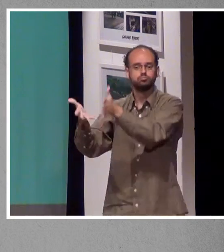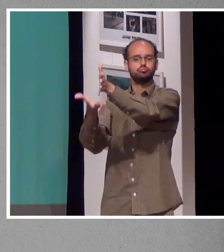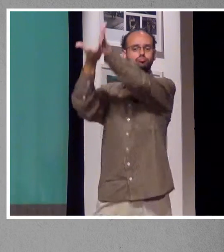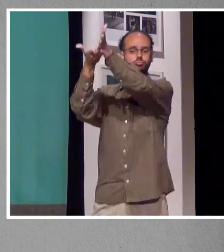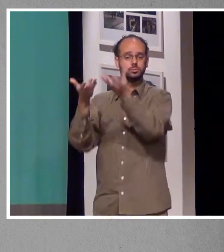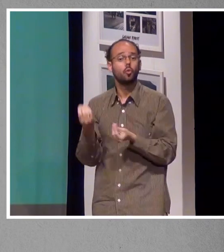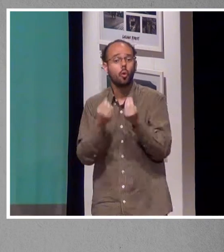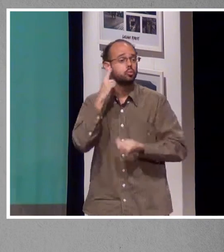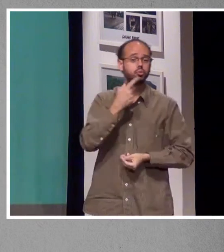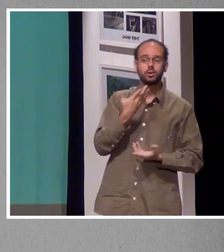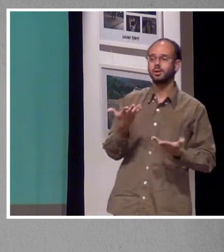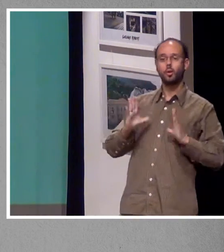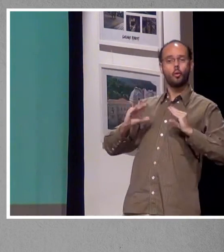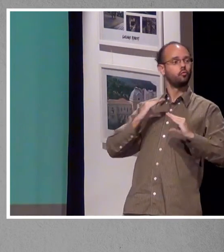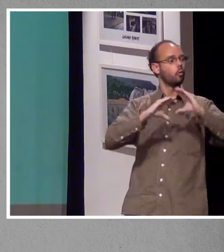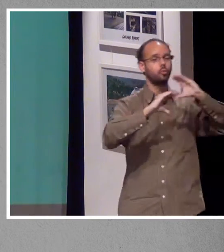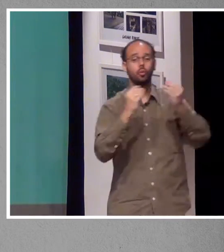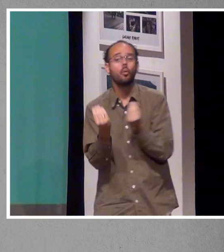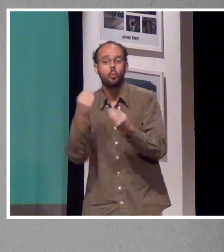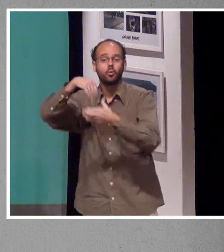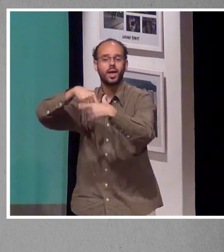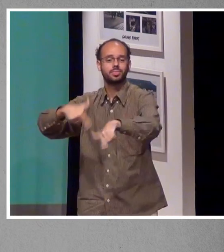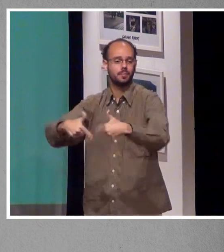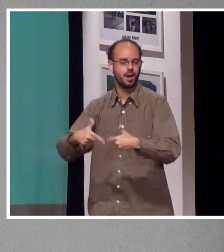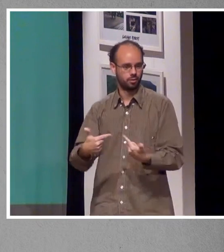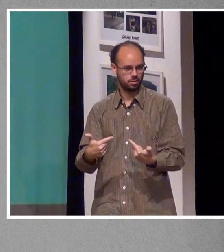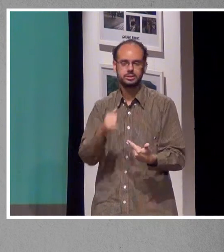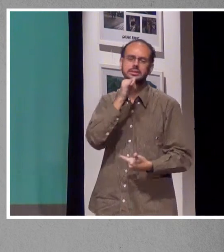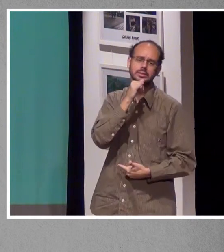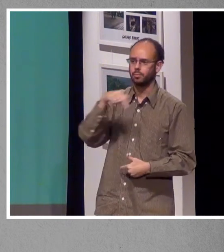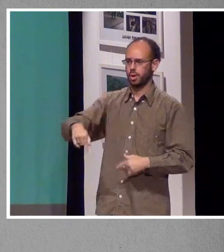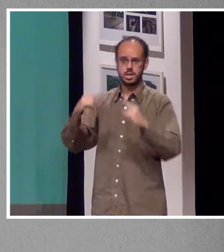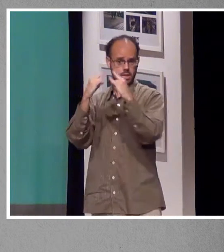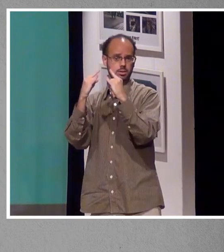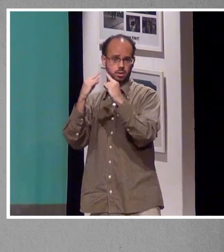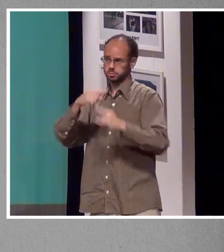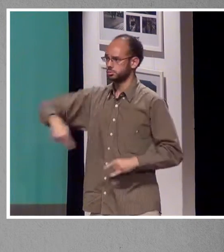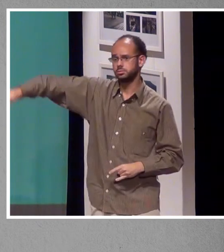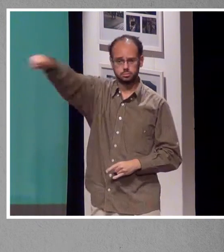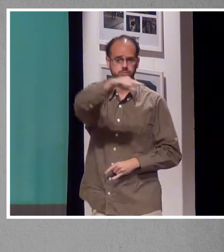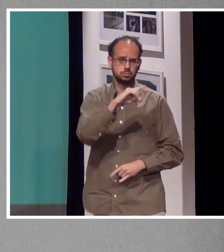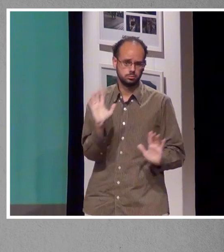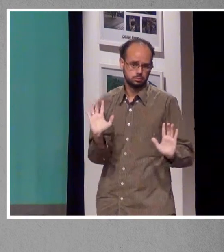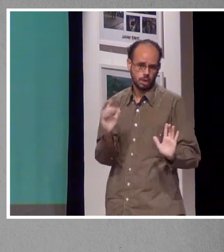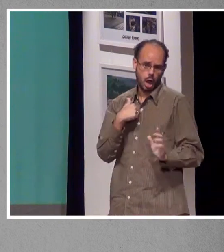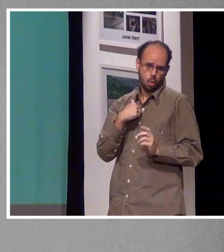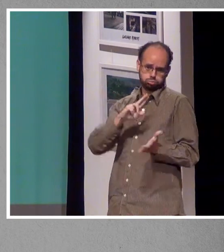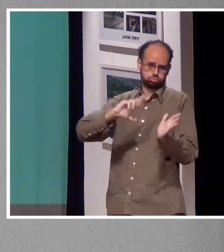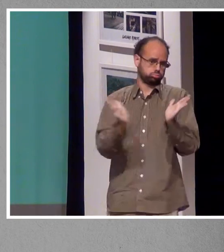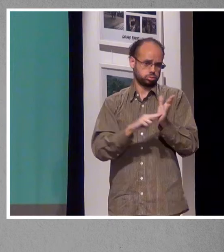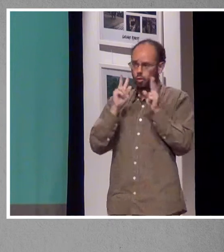como vai se dar a língua de sinais? Ela vai regredir? O surdo vai ter esse conforto linguístico?